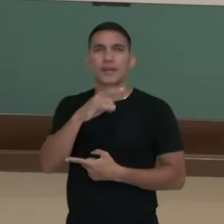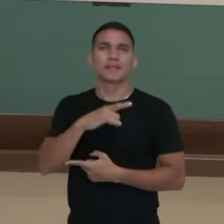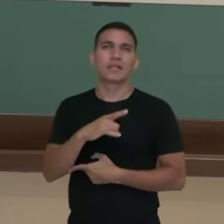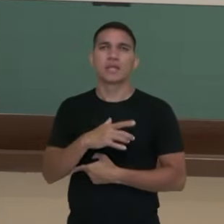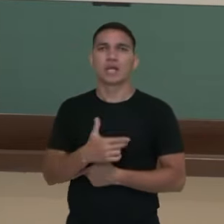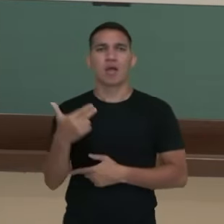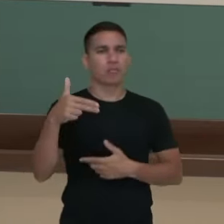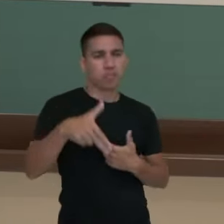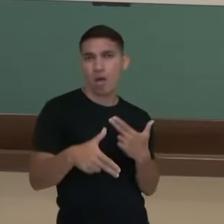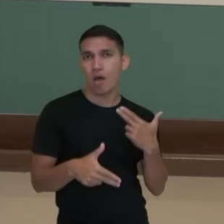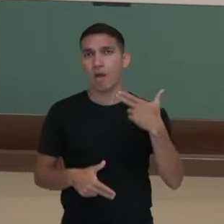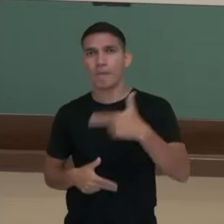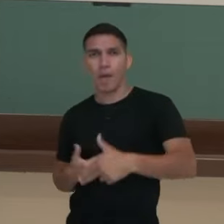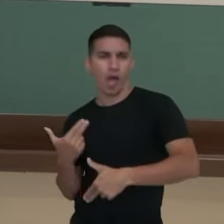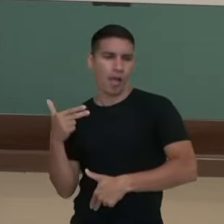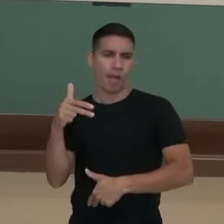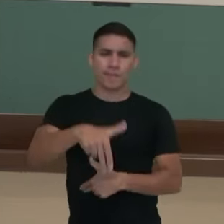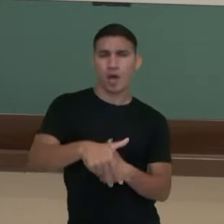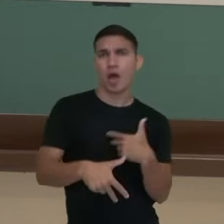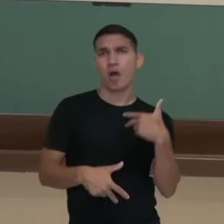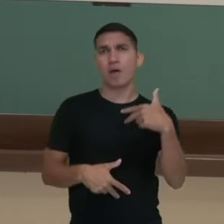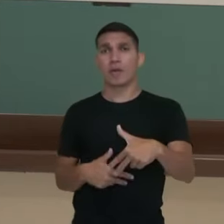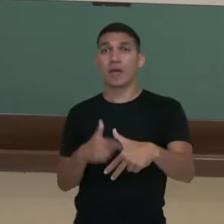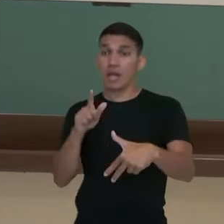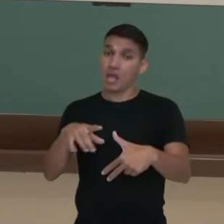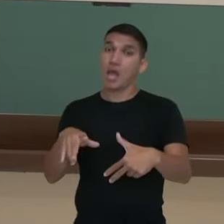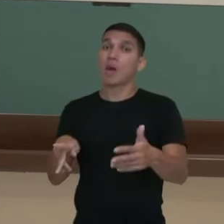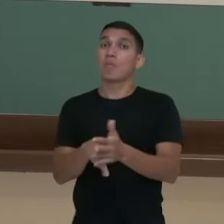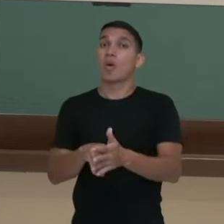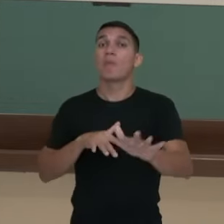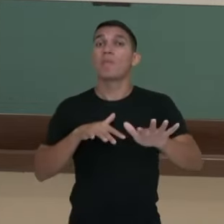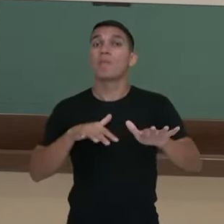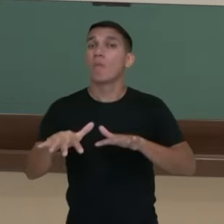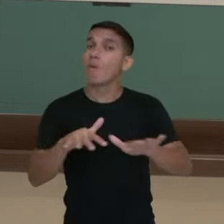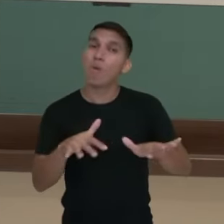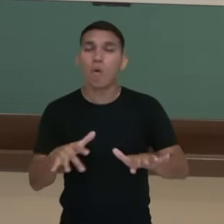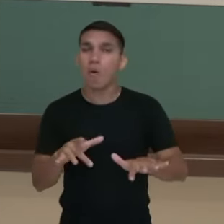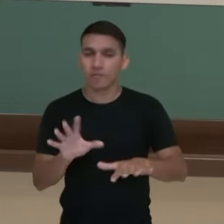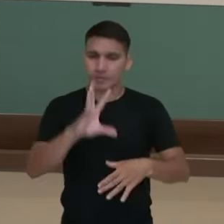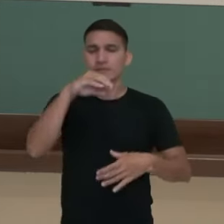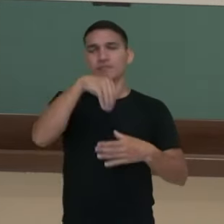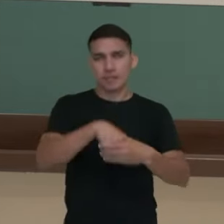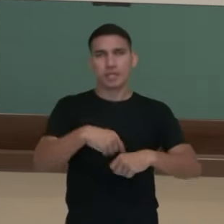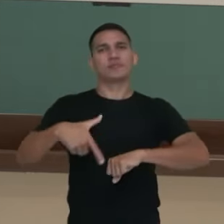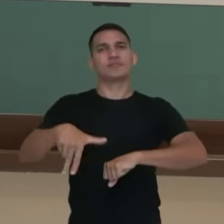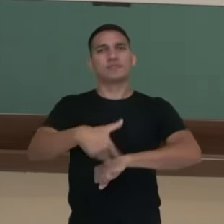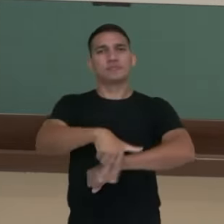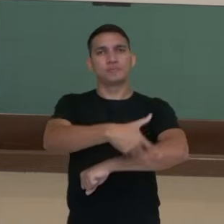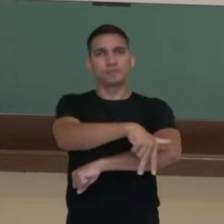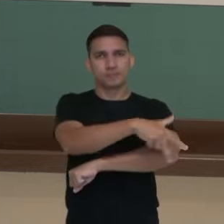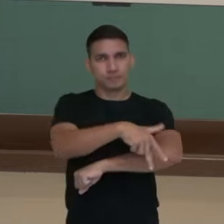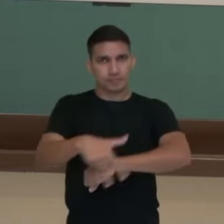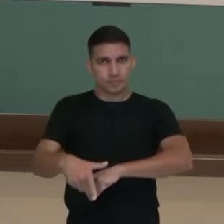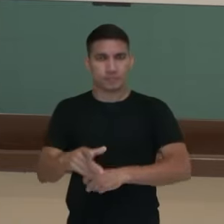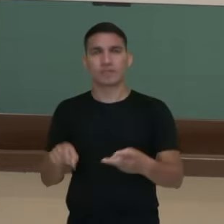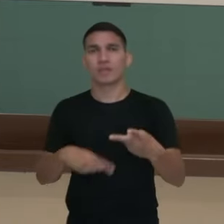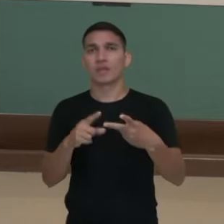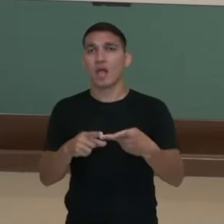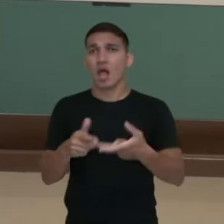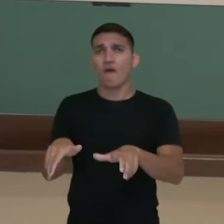hip hop, né? O hip hop é um movimento dentro das danças urbanas. O